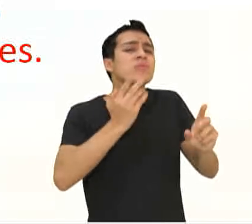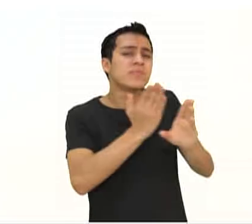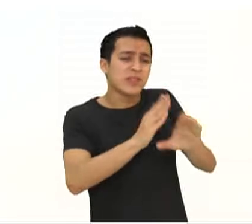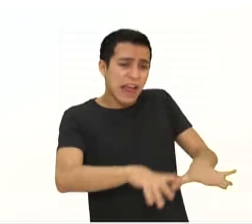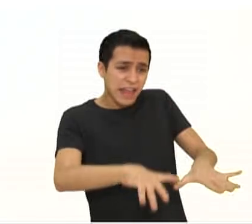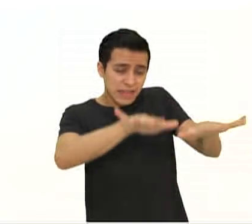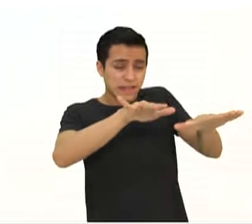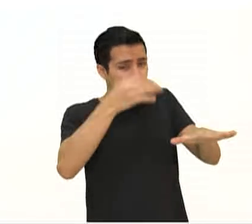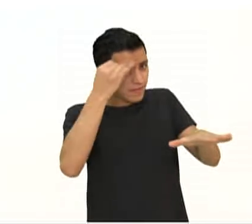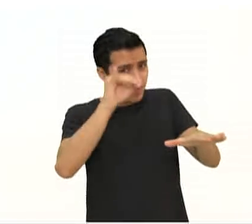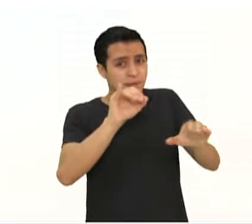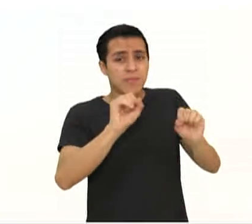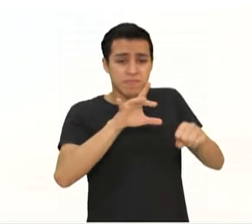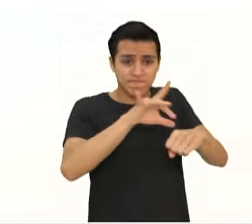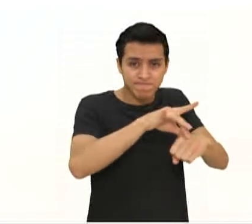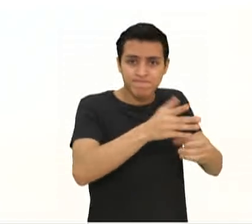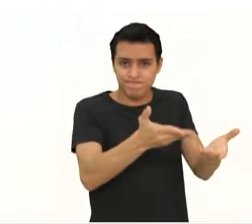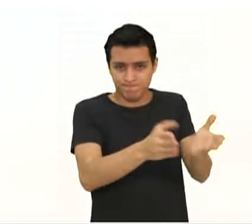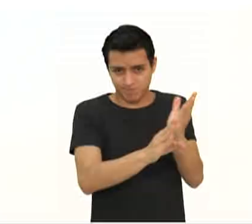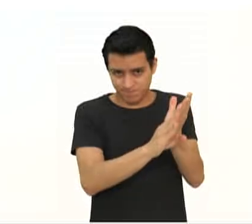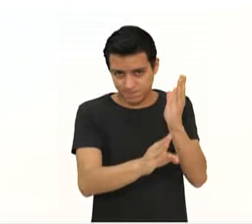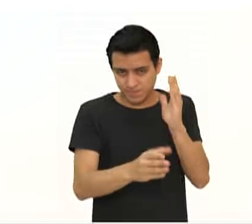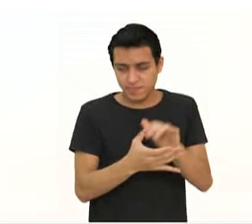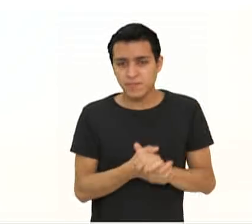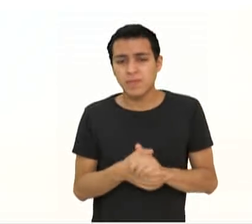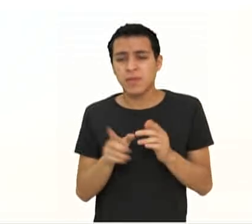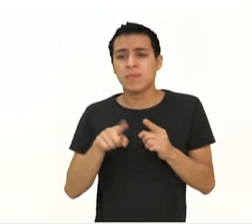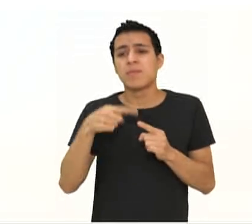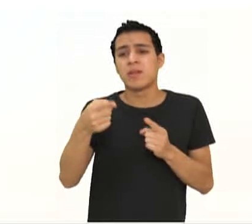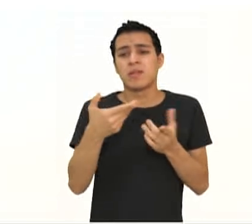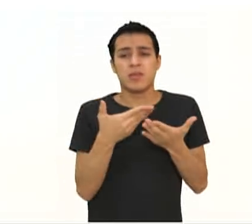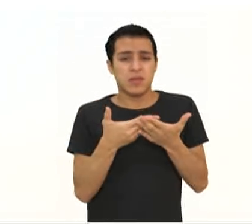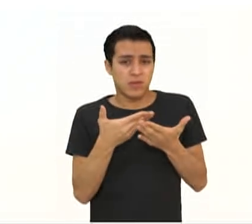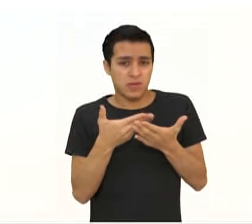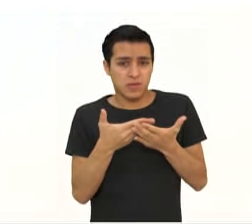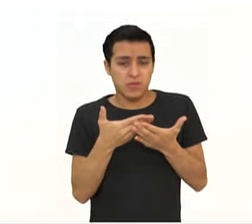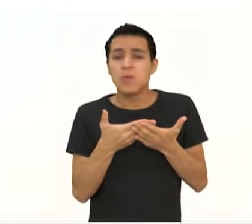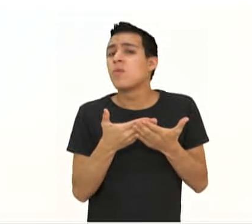suja. Muito bem. Próxima doença é a meningite